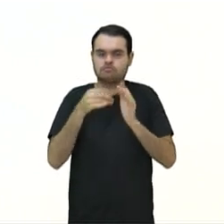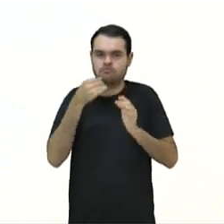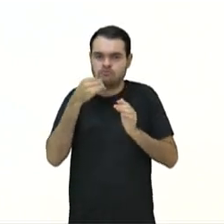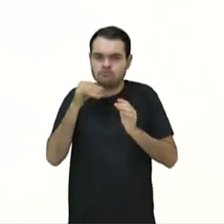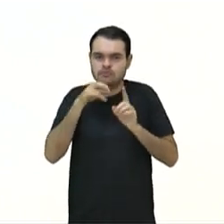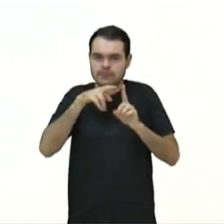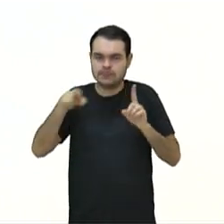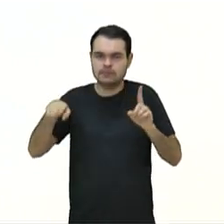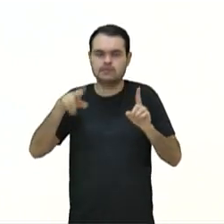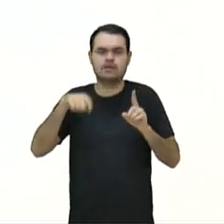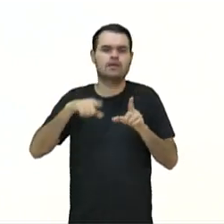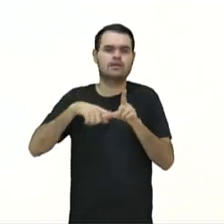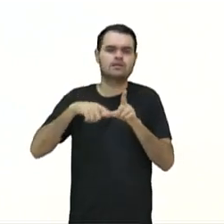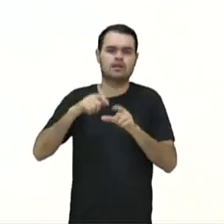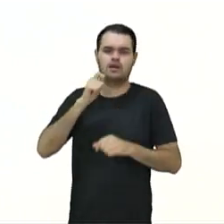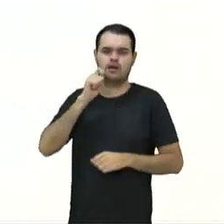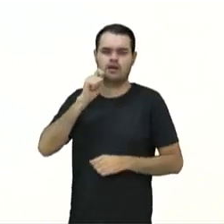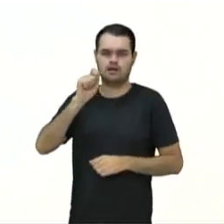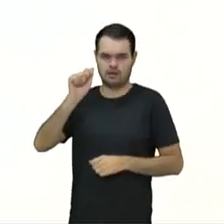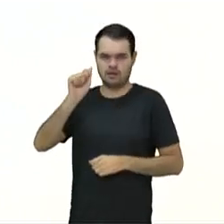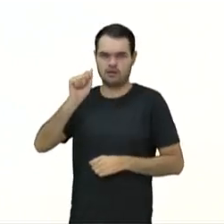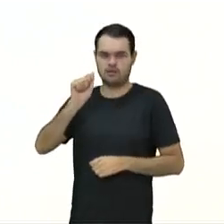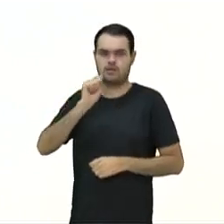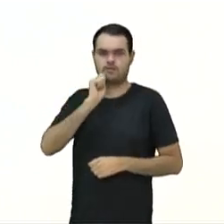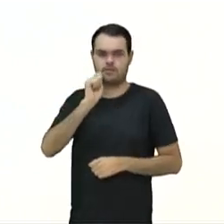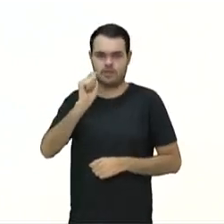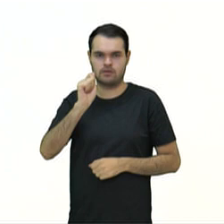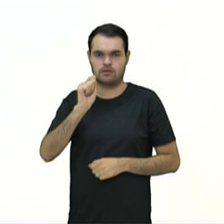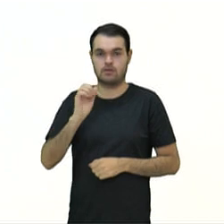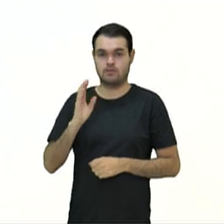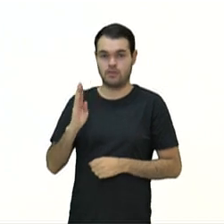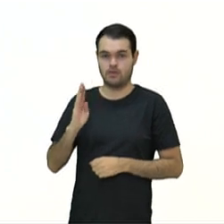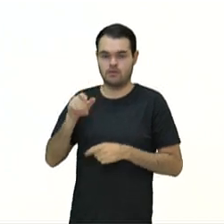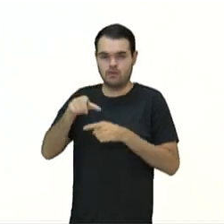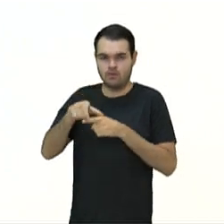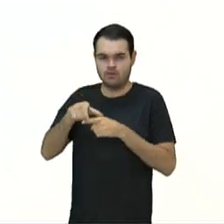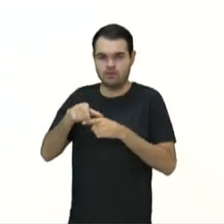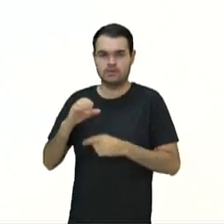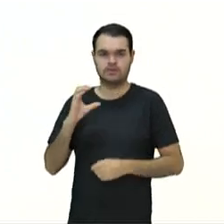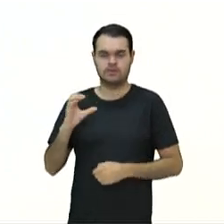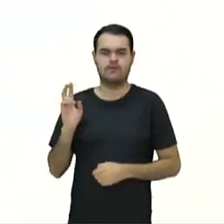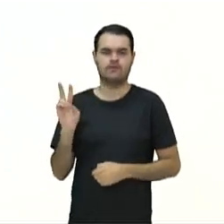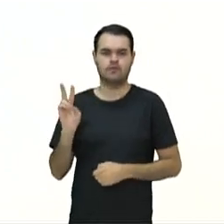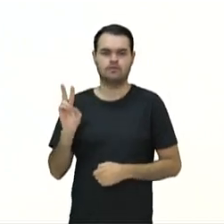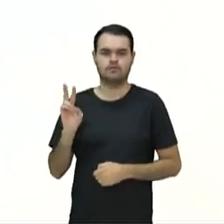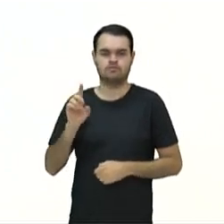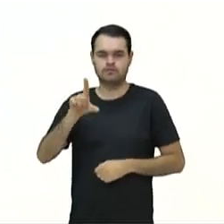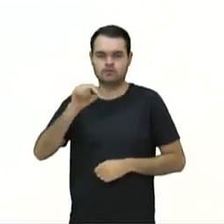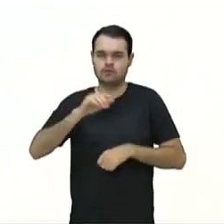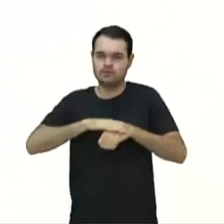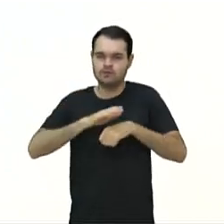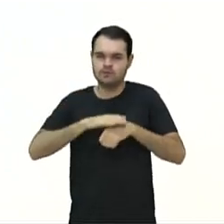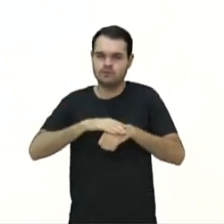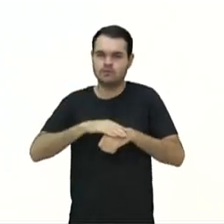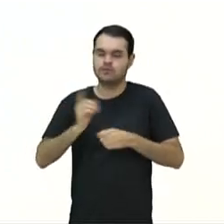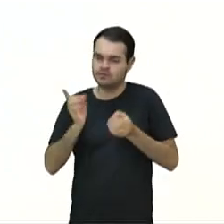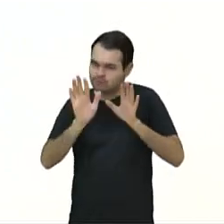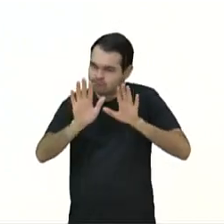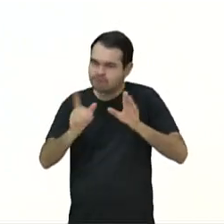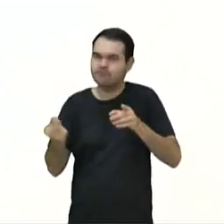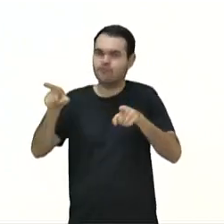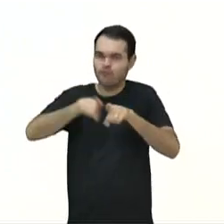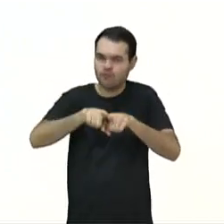A, ampere, letra B, ohm e letra C, volt. Essa é bem tranquila, vamos dar um tempinho e já